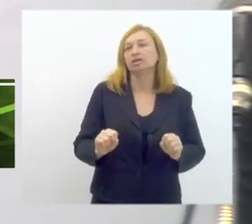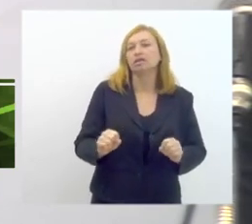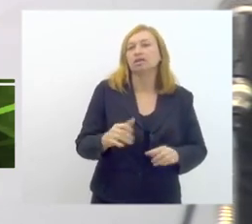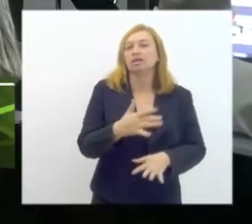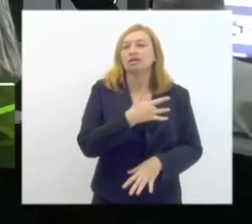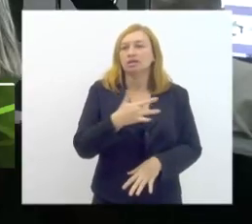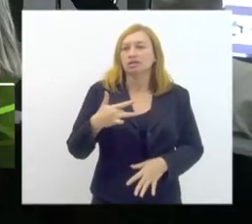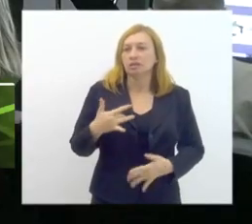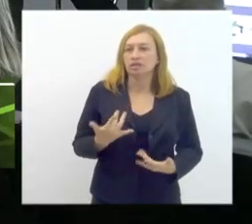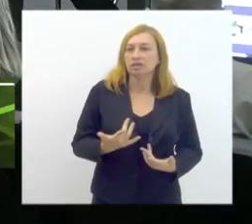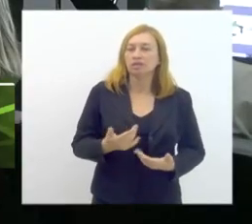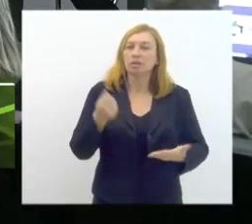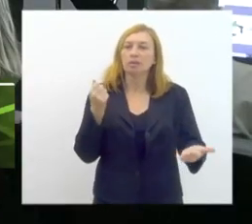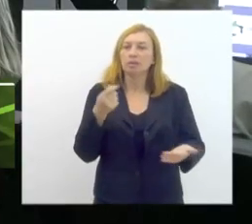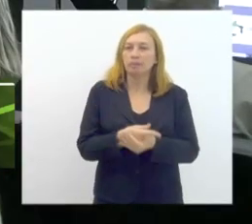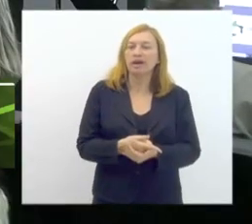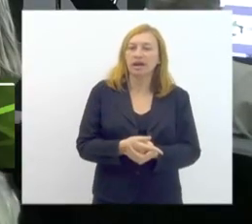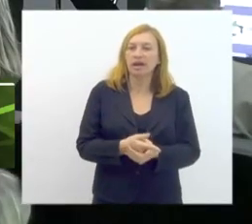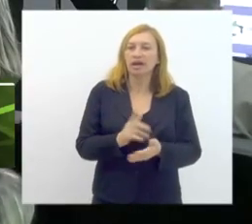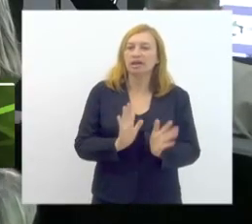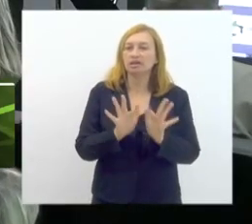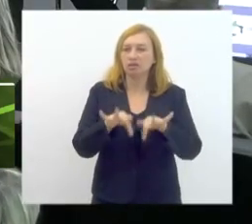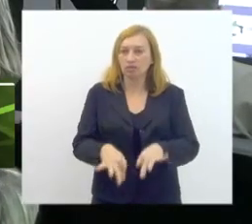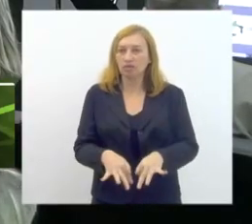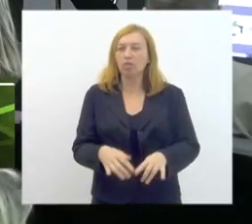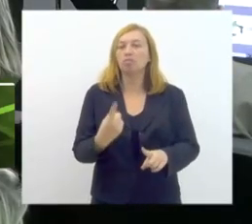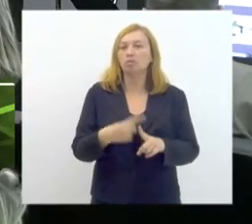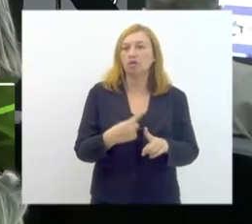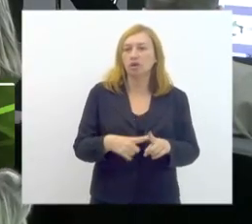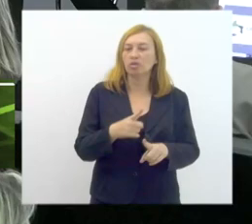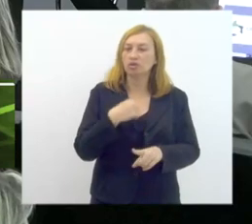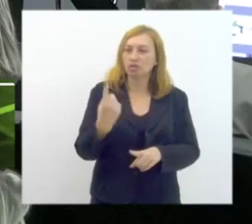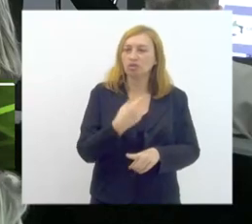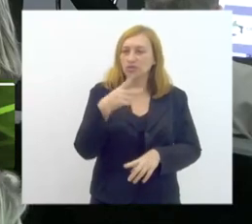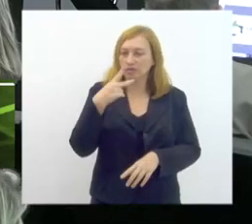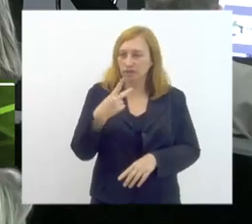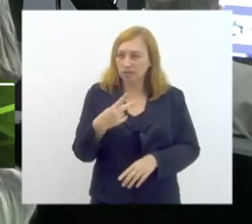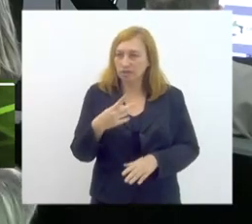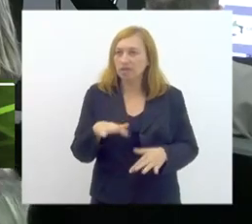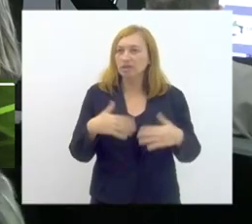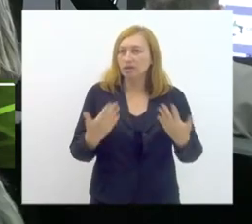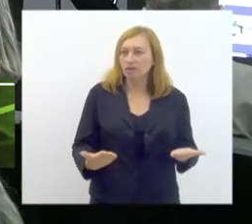municípios continuar conseguindo pagar a conta até o final, porque é disso que nós estamos falando.